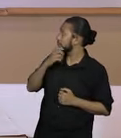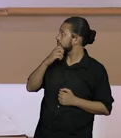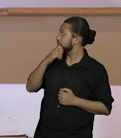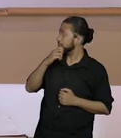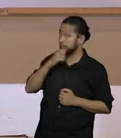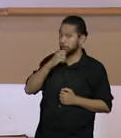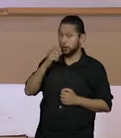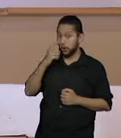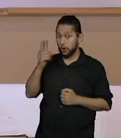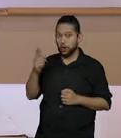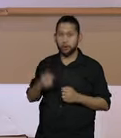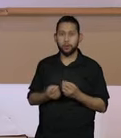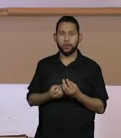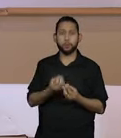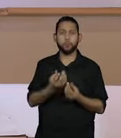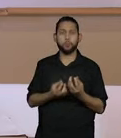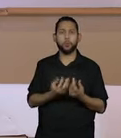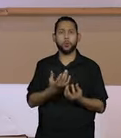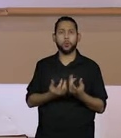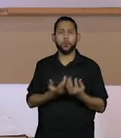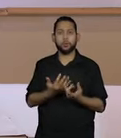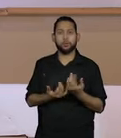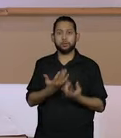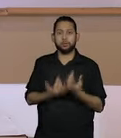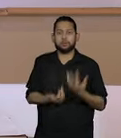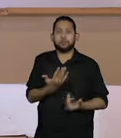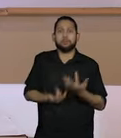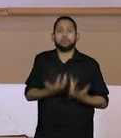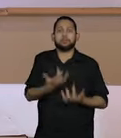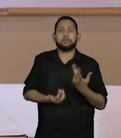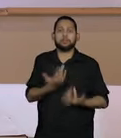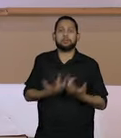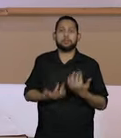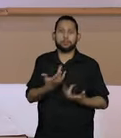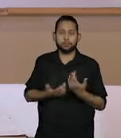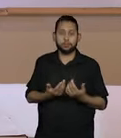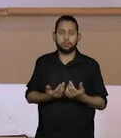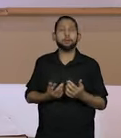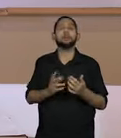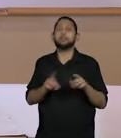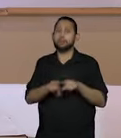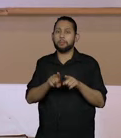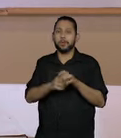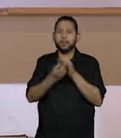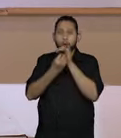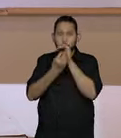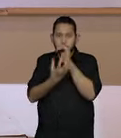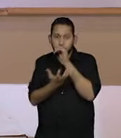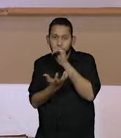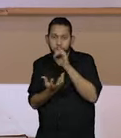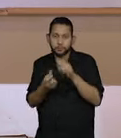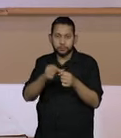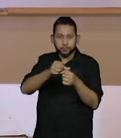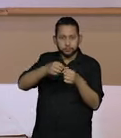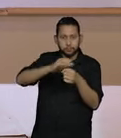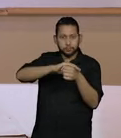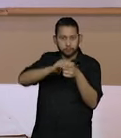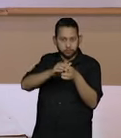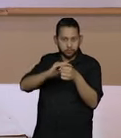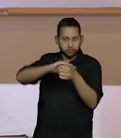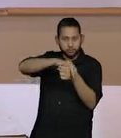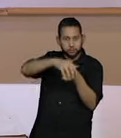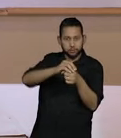a questão das bolhas aumentaram. Também vamos colocar aqui a bexiga.